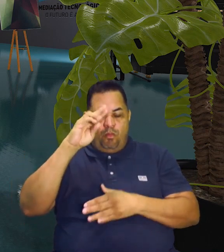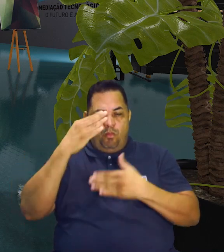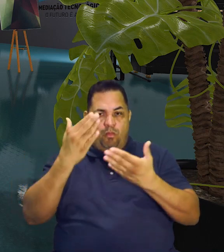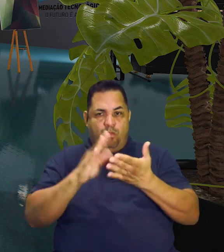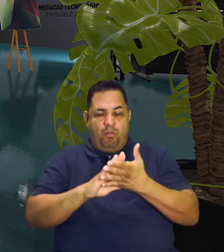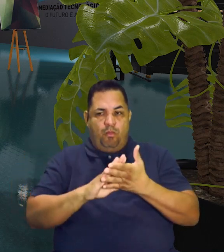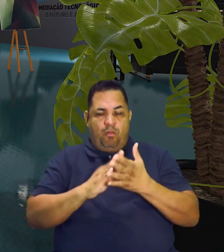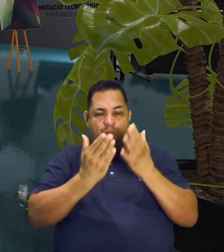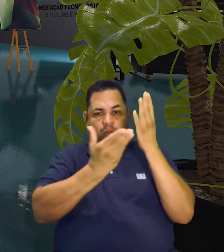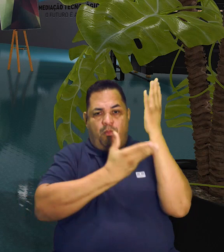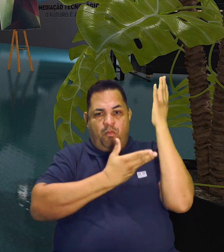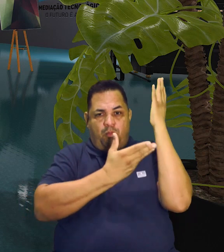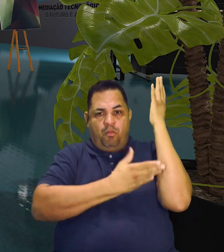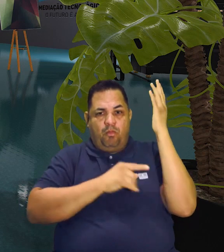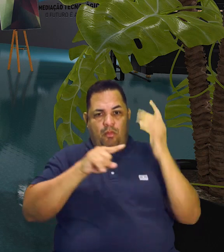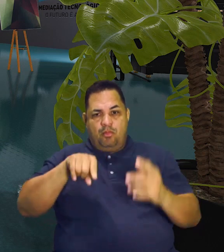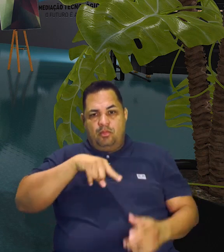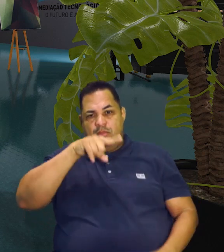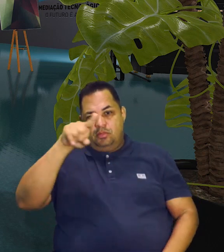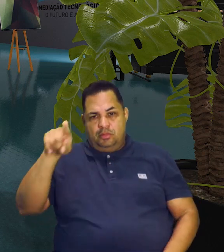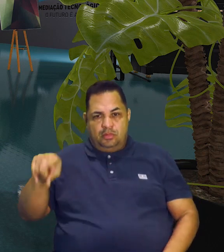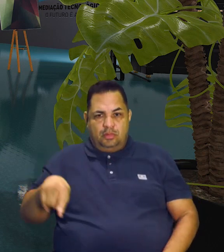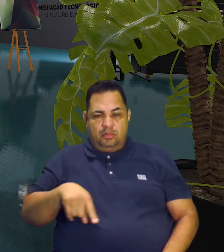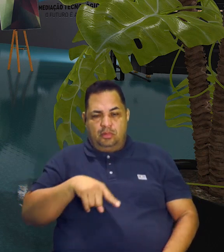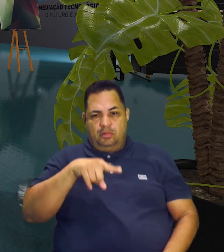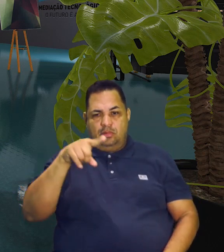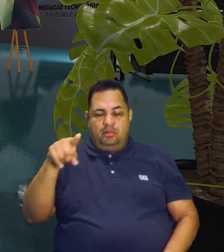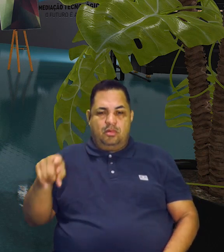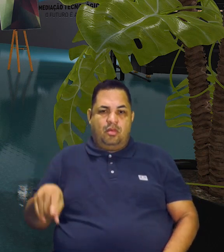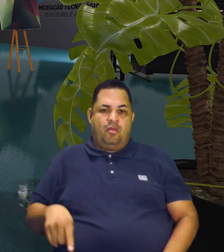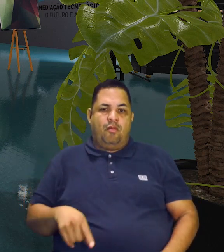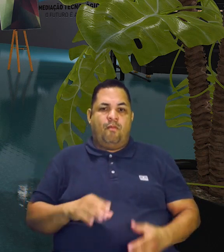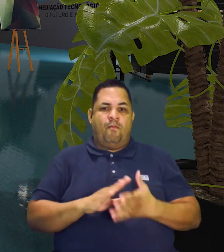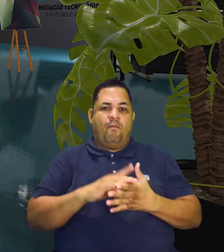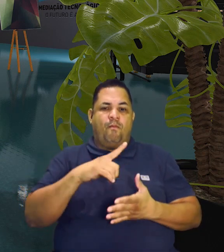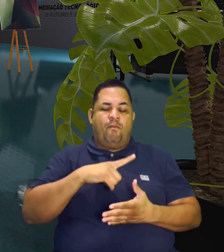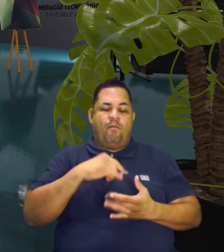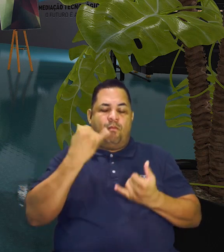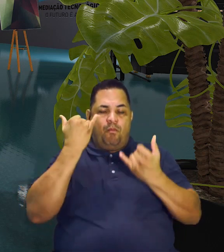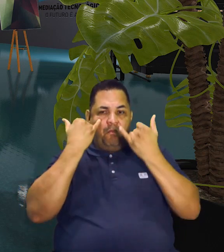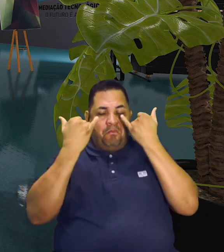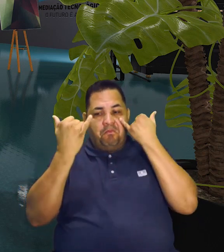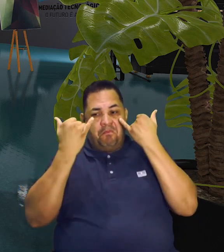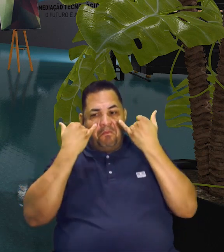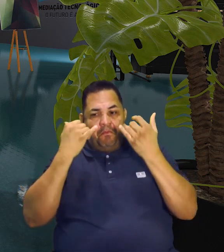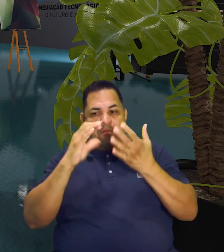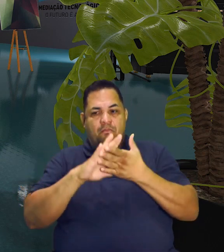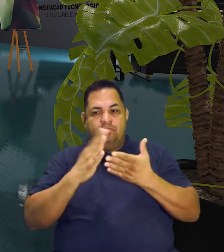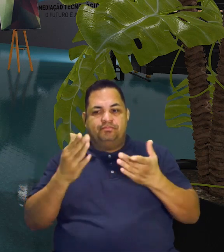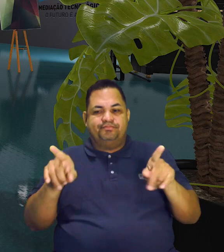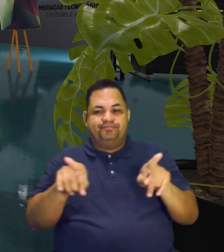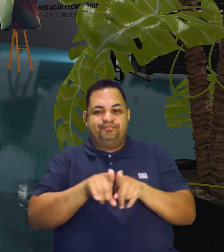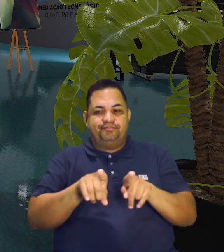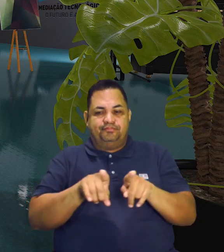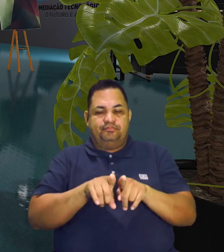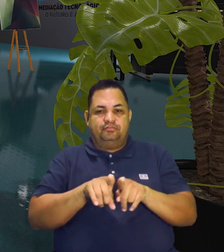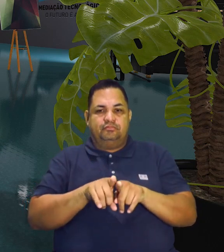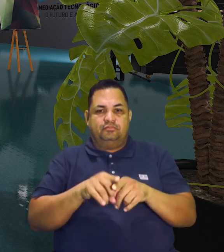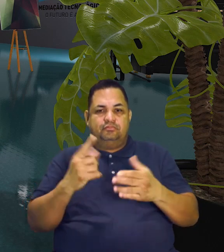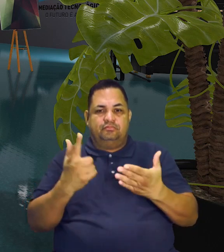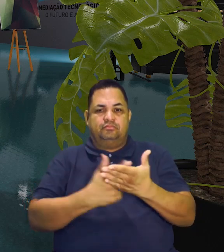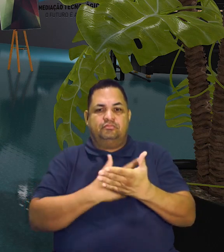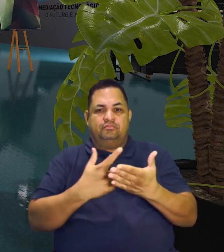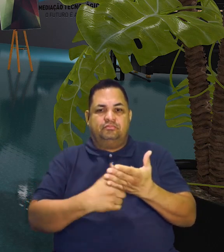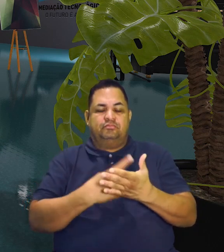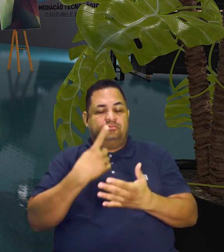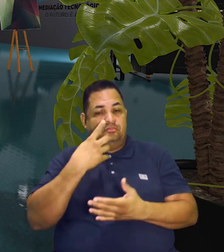então, da seringa, os ciclos da seringa. Isso é muito interessante ter essas informações, né? Também não só nos livros,